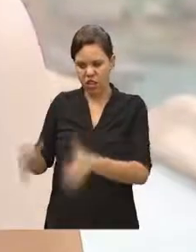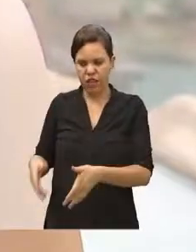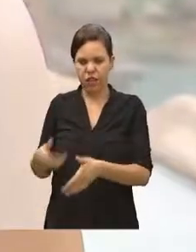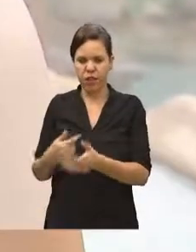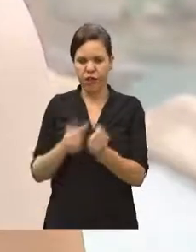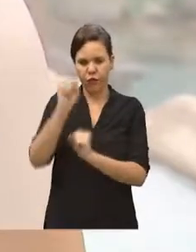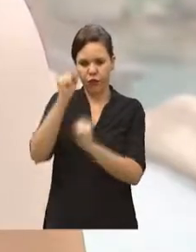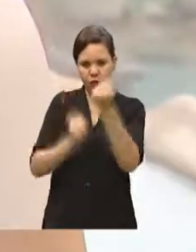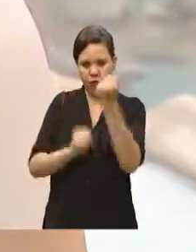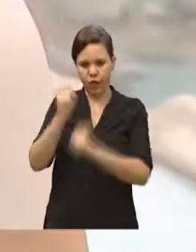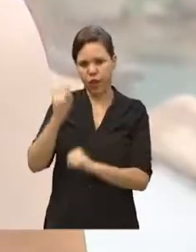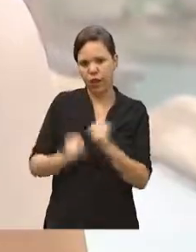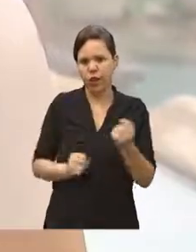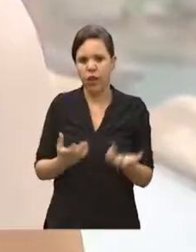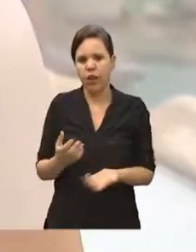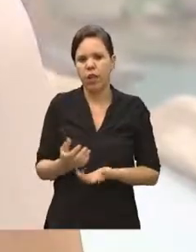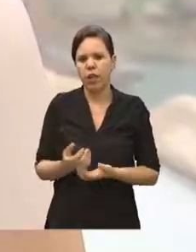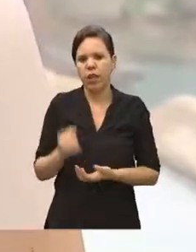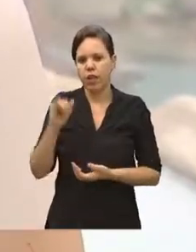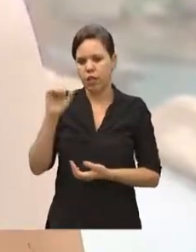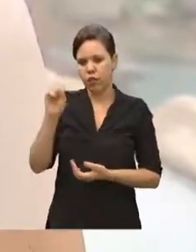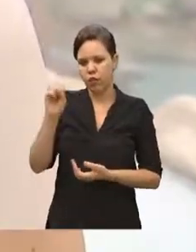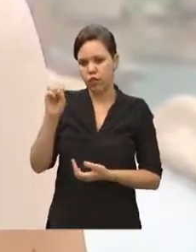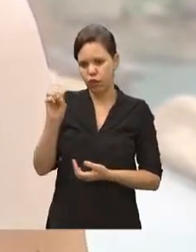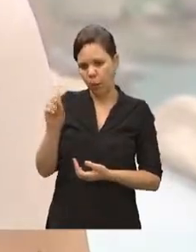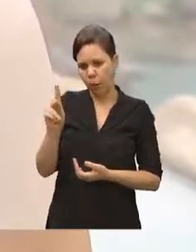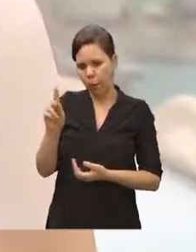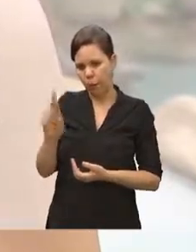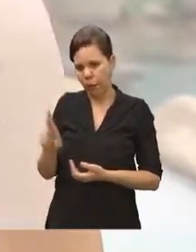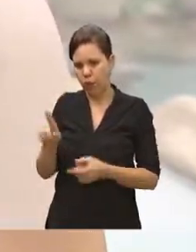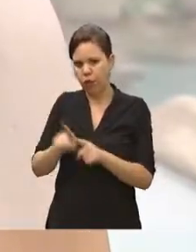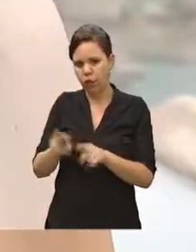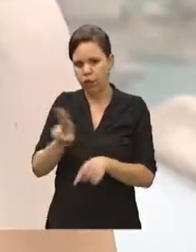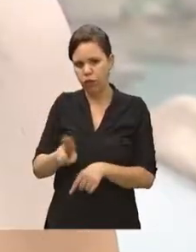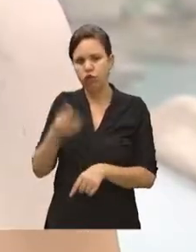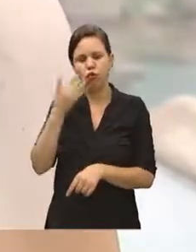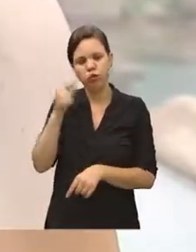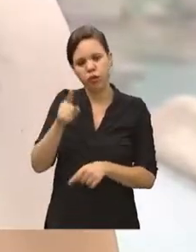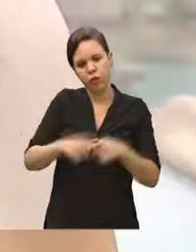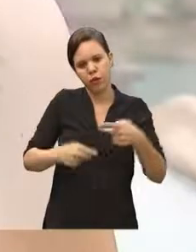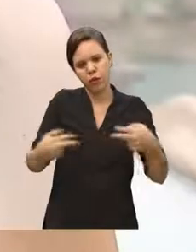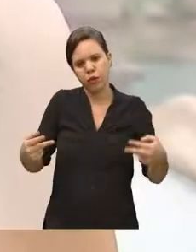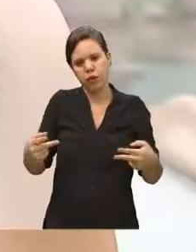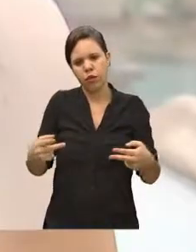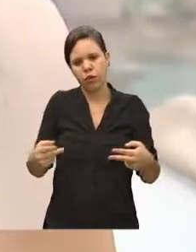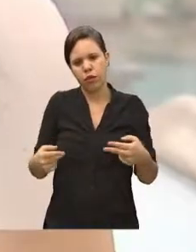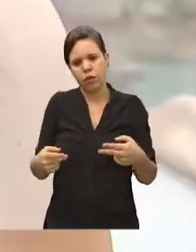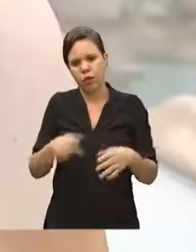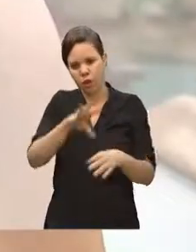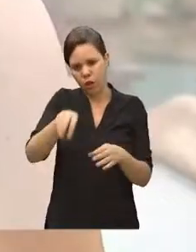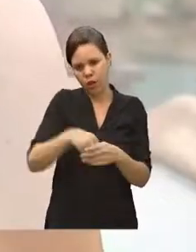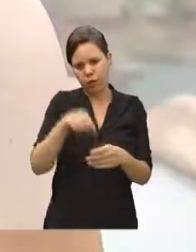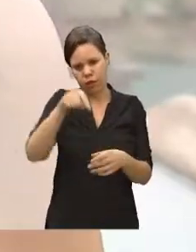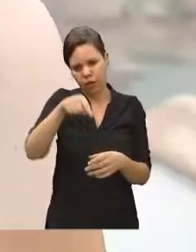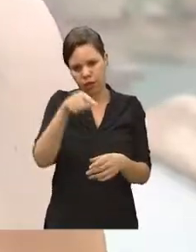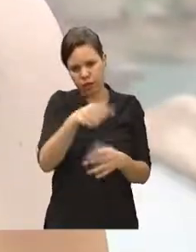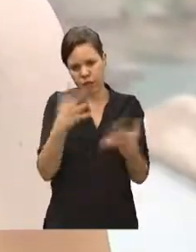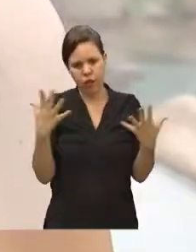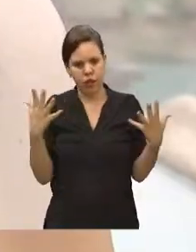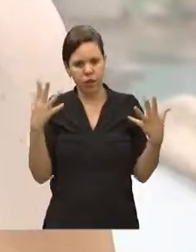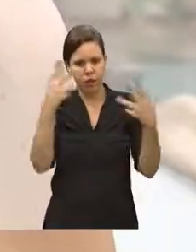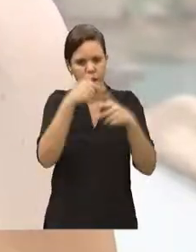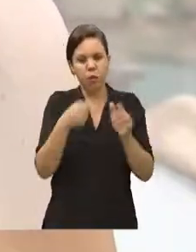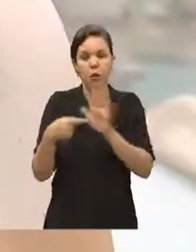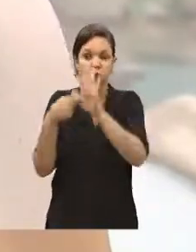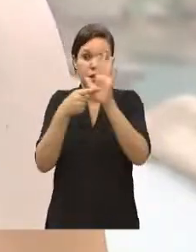uma fábrica de EPS, que é o isopor, E nós reutilizamos esse material, compondo essa paisagem, remetendo o homem